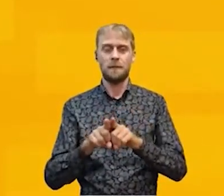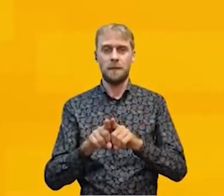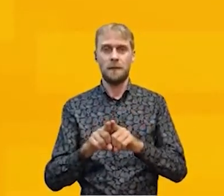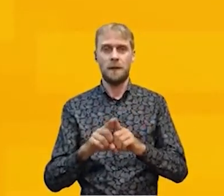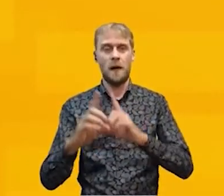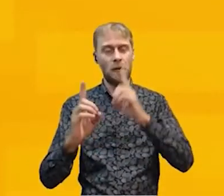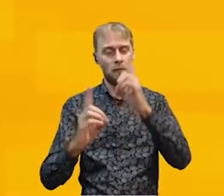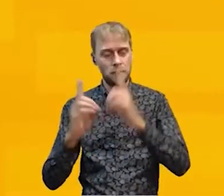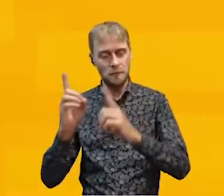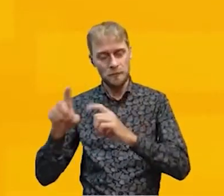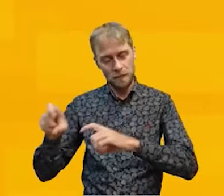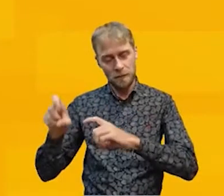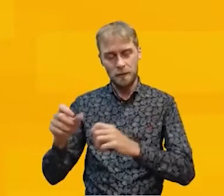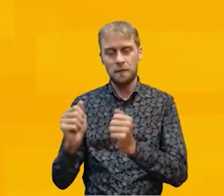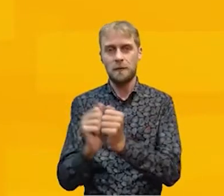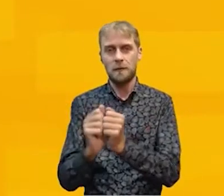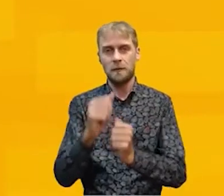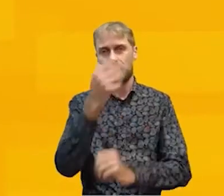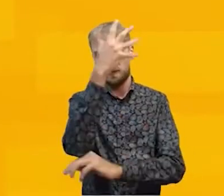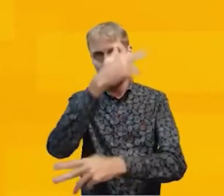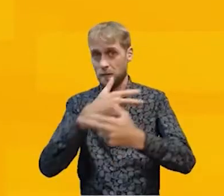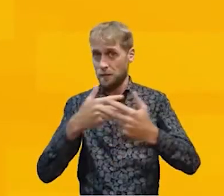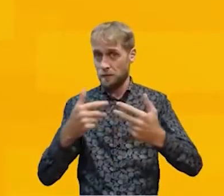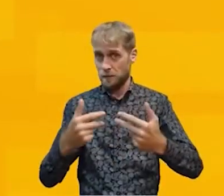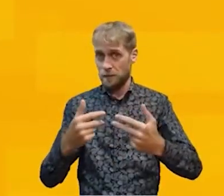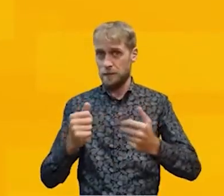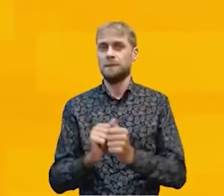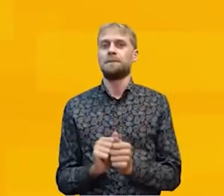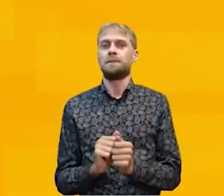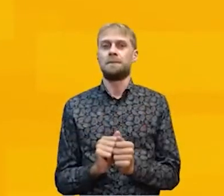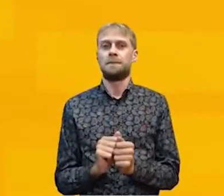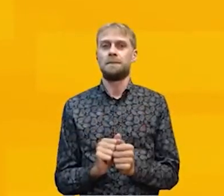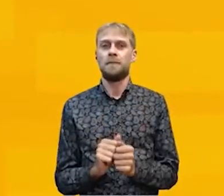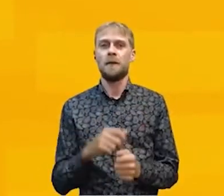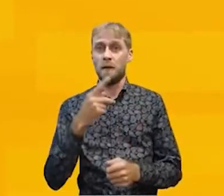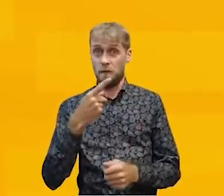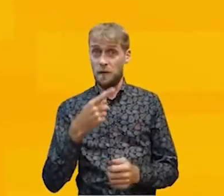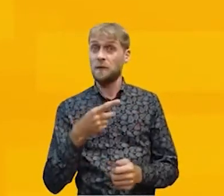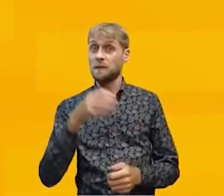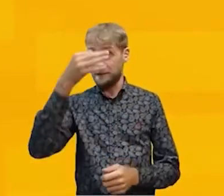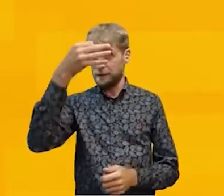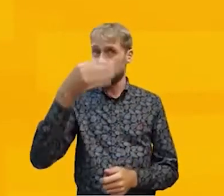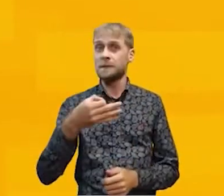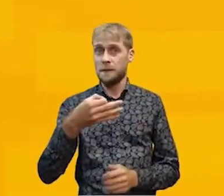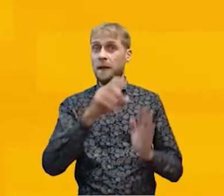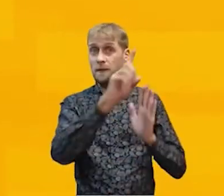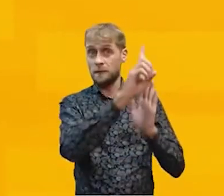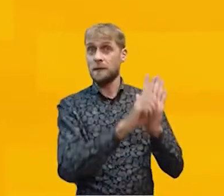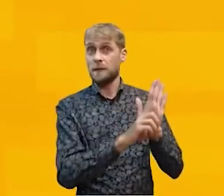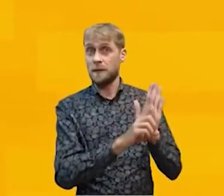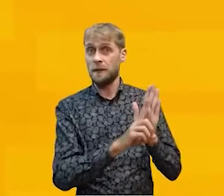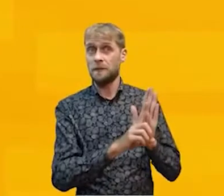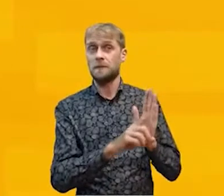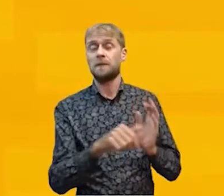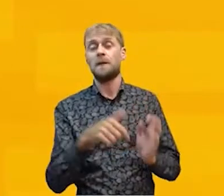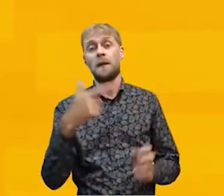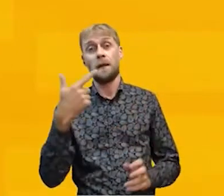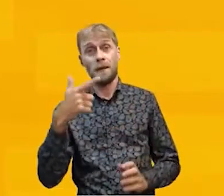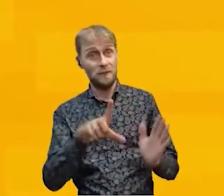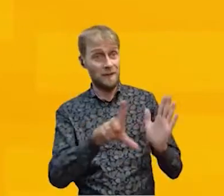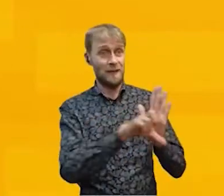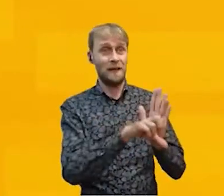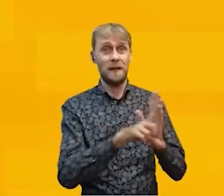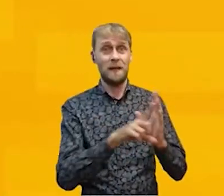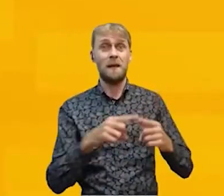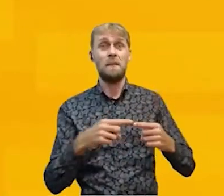produção agrícola. Eu acho que você falou muito bem com relação ao decreto. Eu acho que mesmo ele não existindo, a gente está fazendo